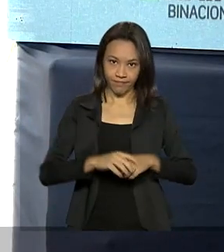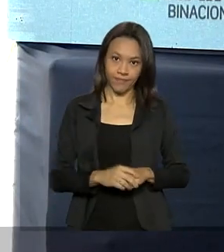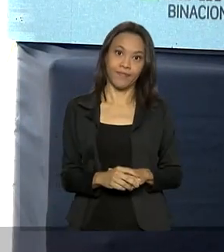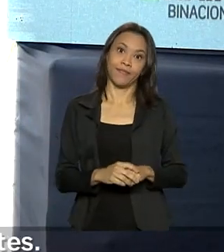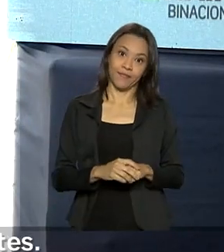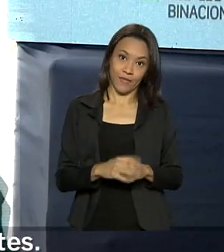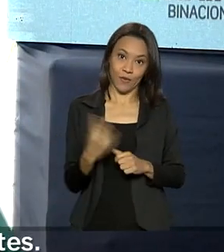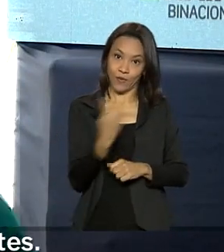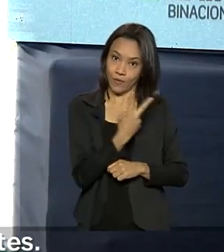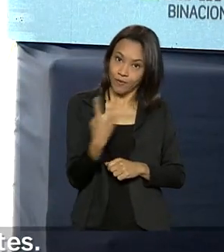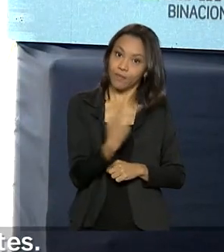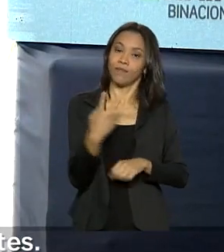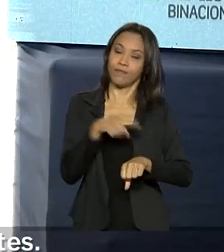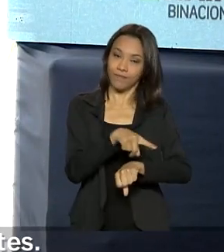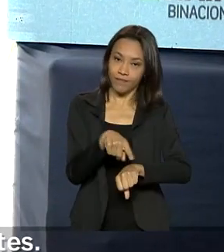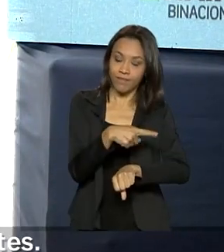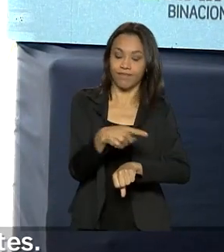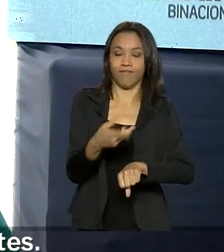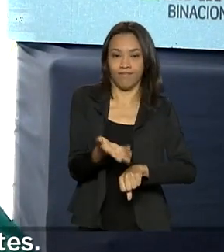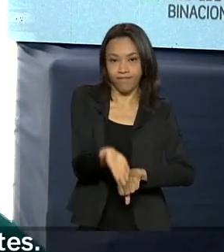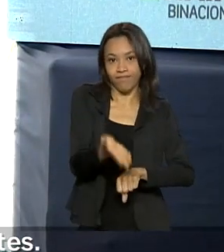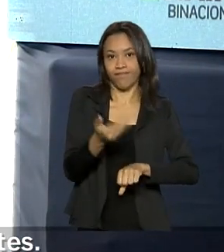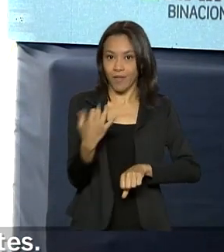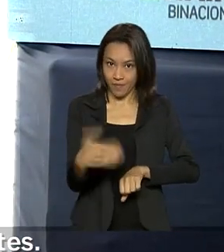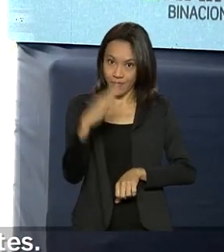Paraguai e Brasil, seguramente é uma das obras mais importantes. Ábido Benítez Ábido Mário Ábido